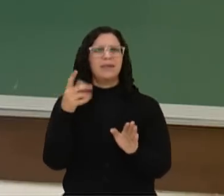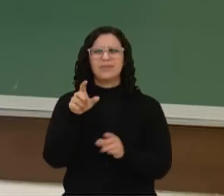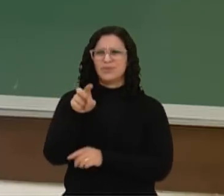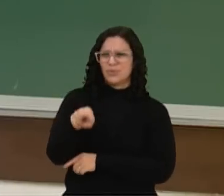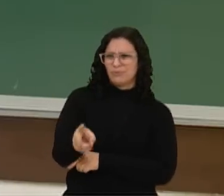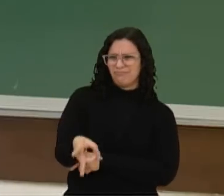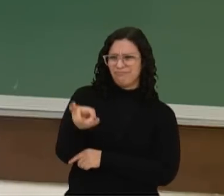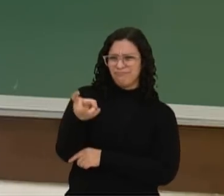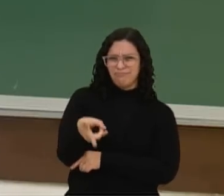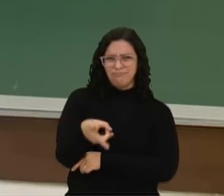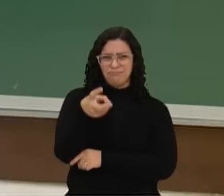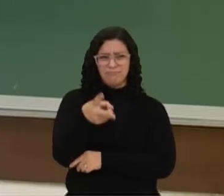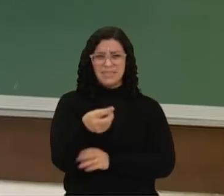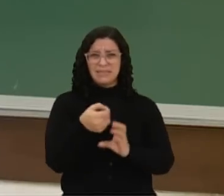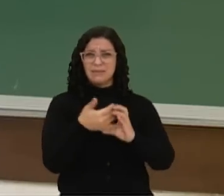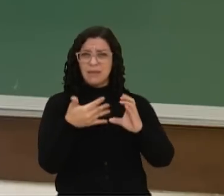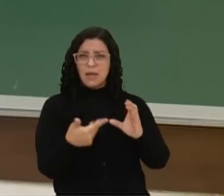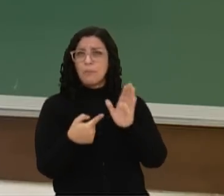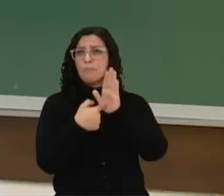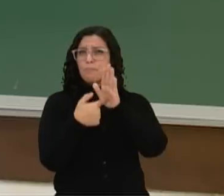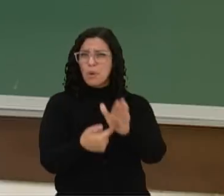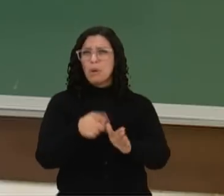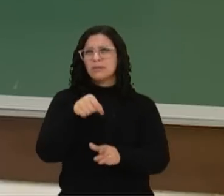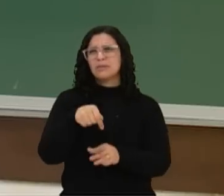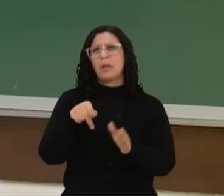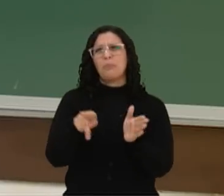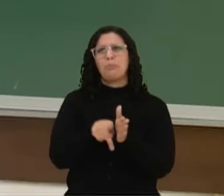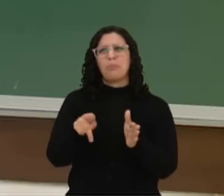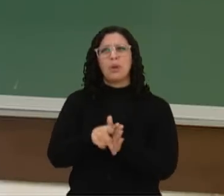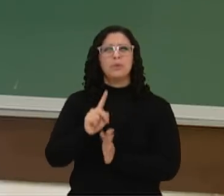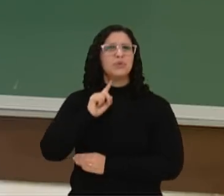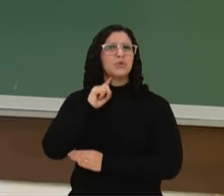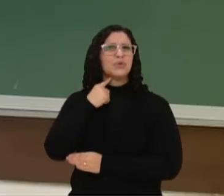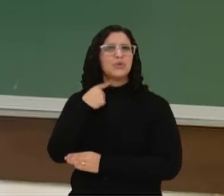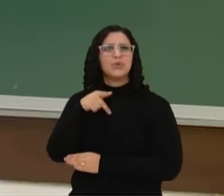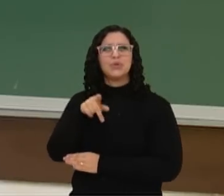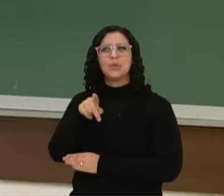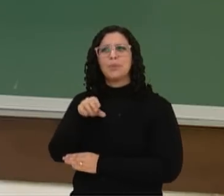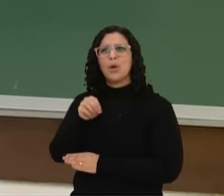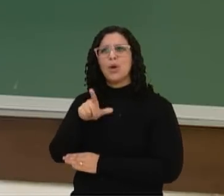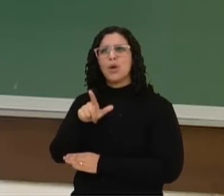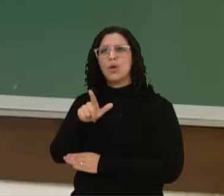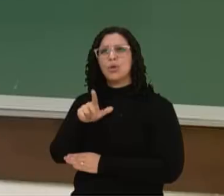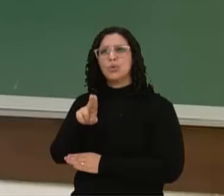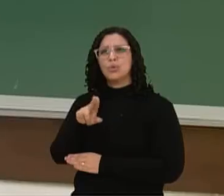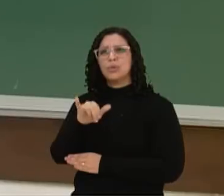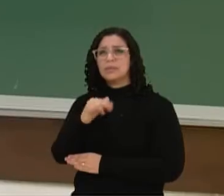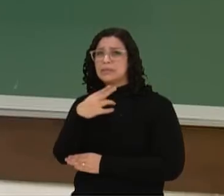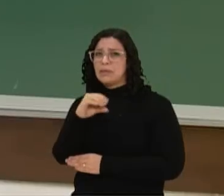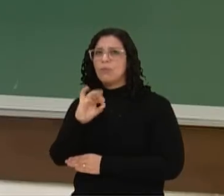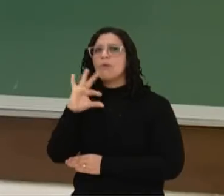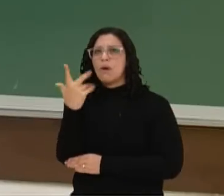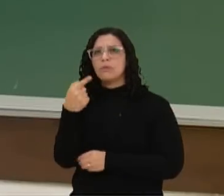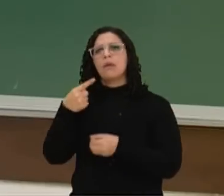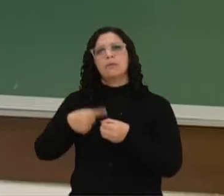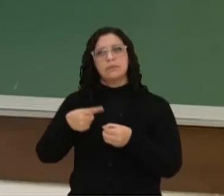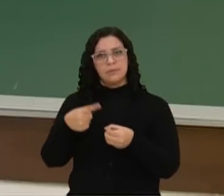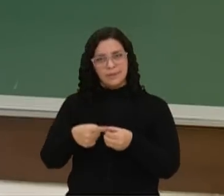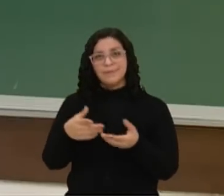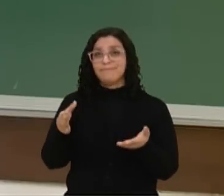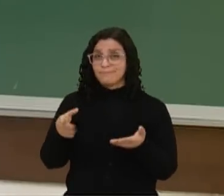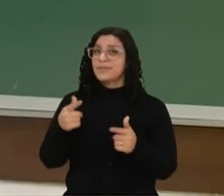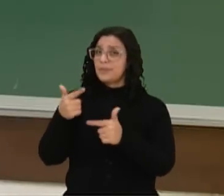de características, né, que nos levam a entender esses diferentes tipos de poluição que acontece, que isso